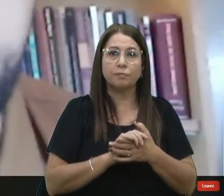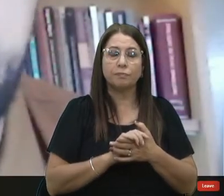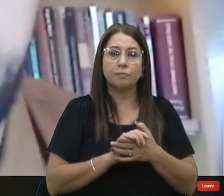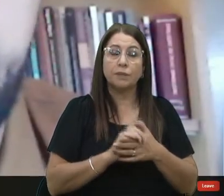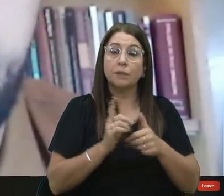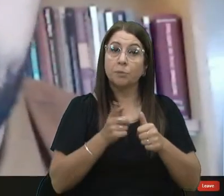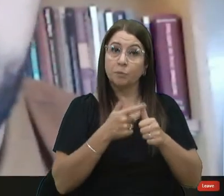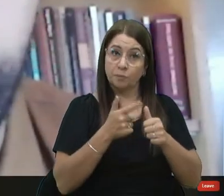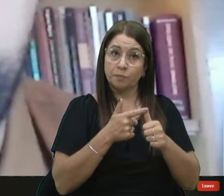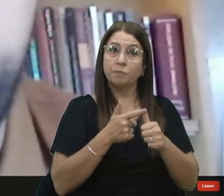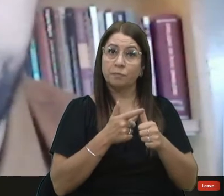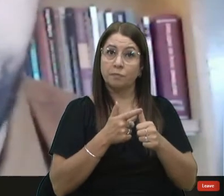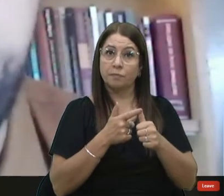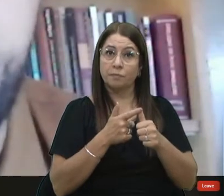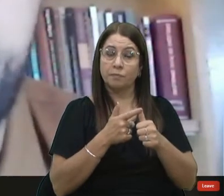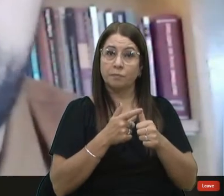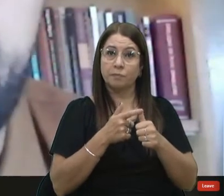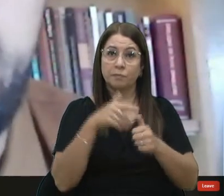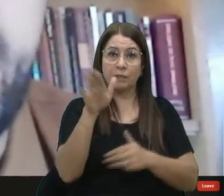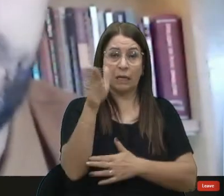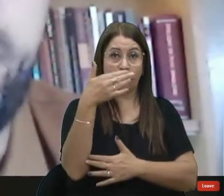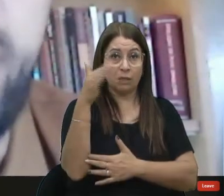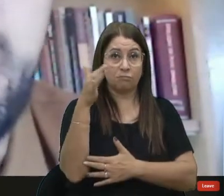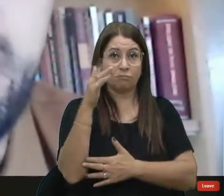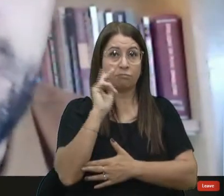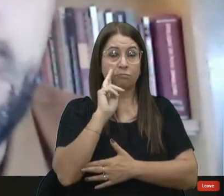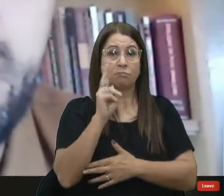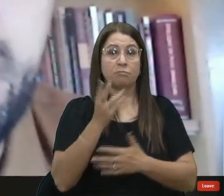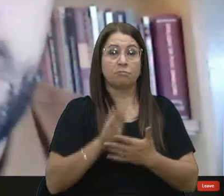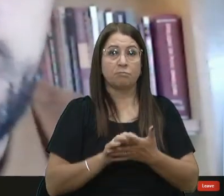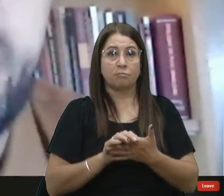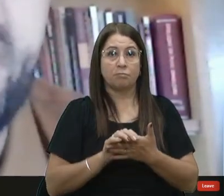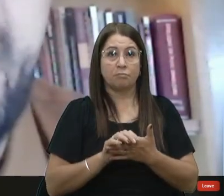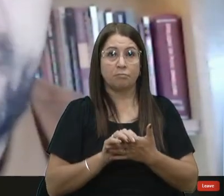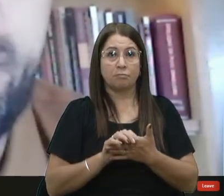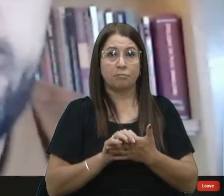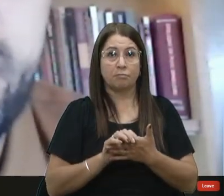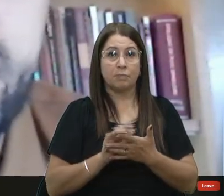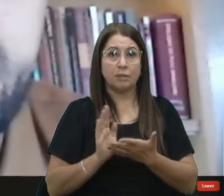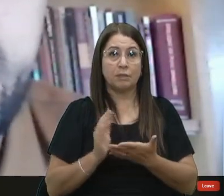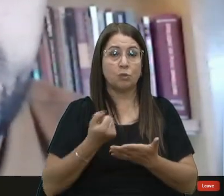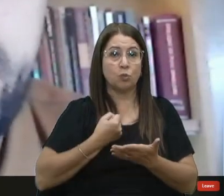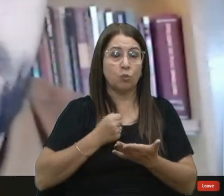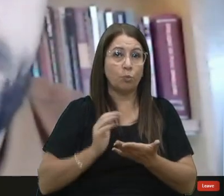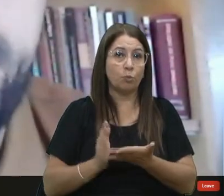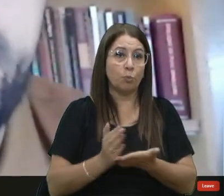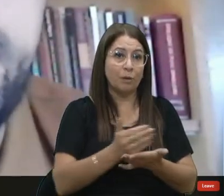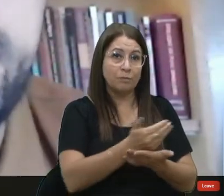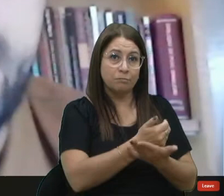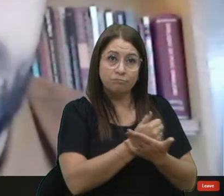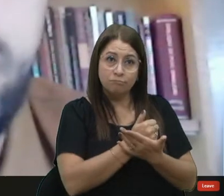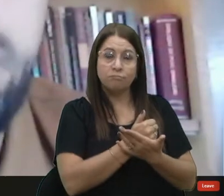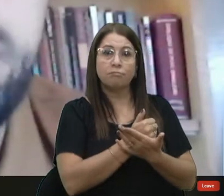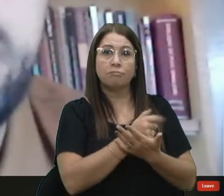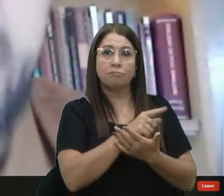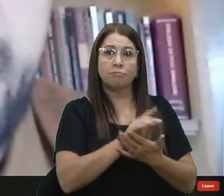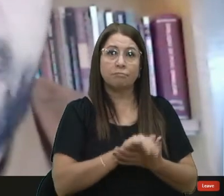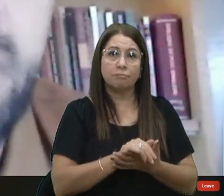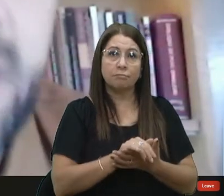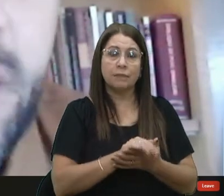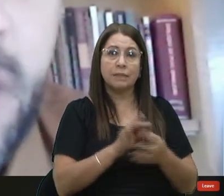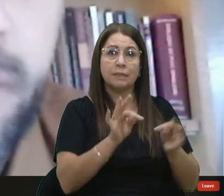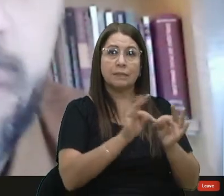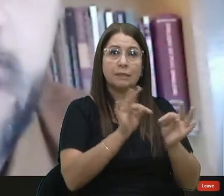Primeiro, o bandeiramento, ele advém de dados que são